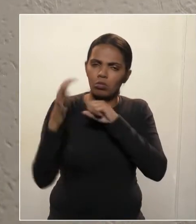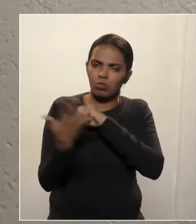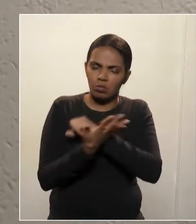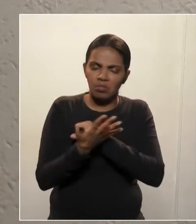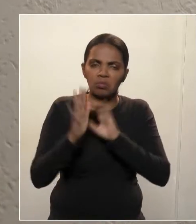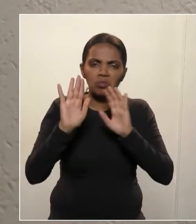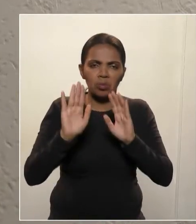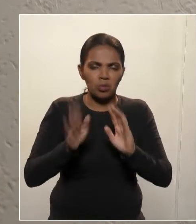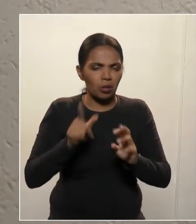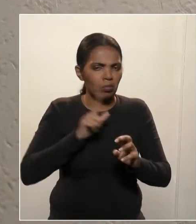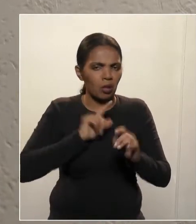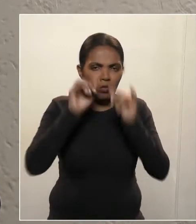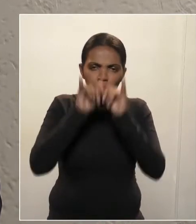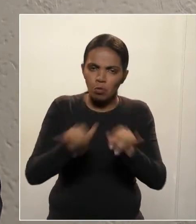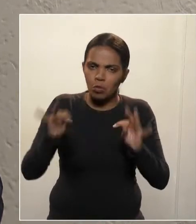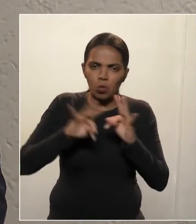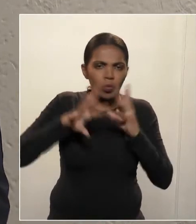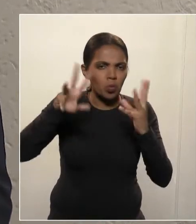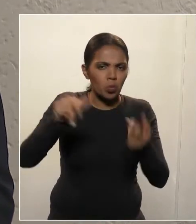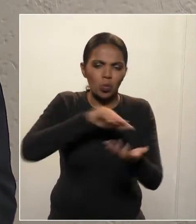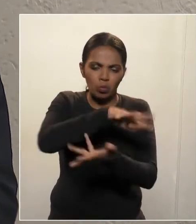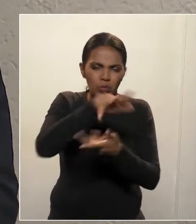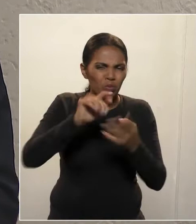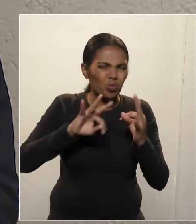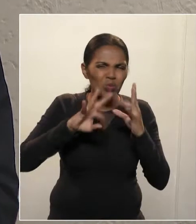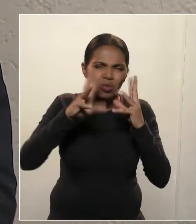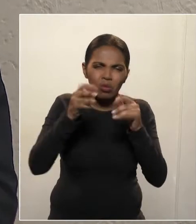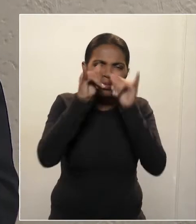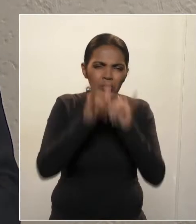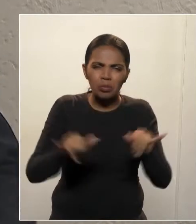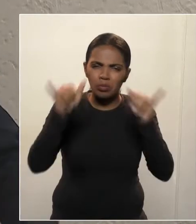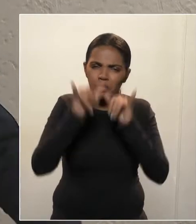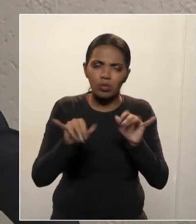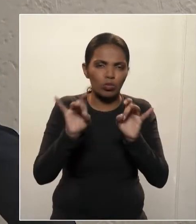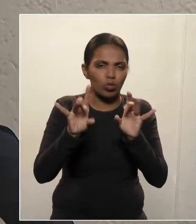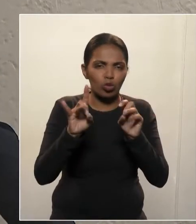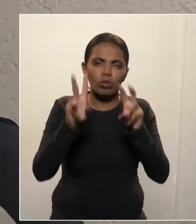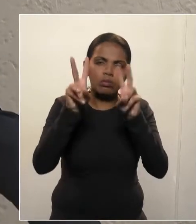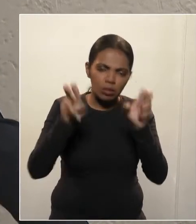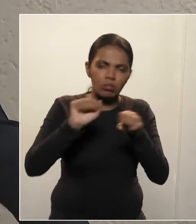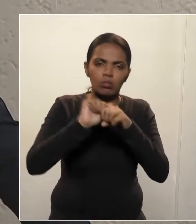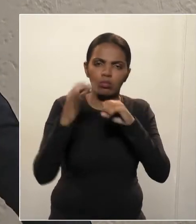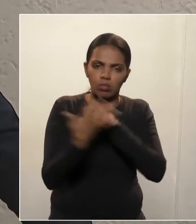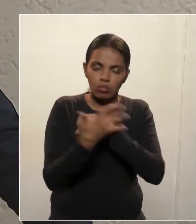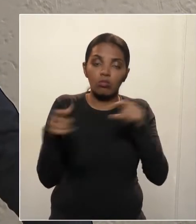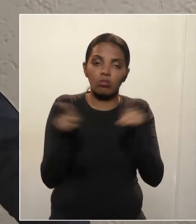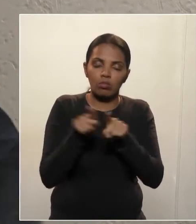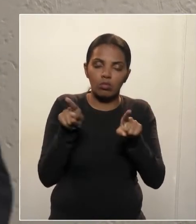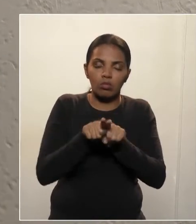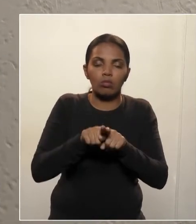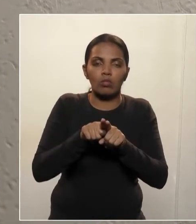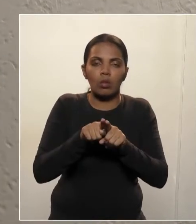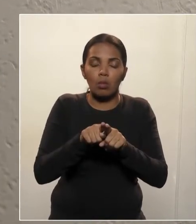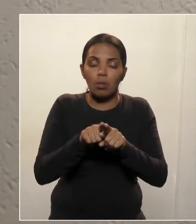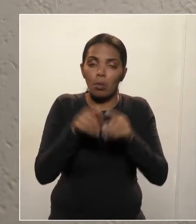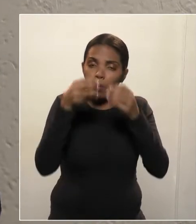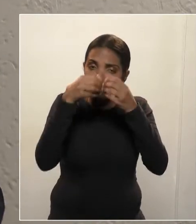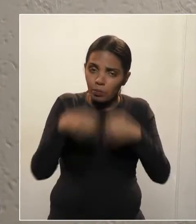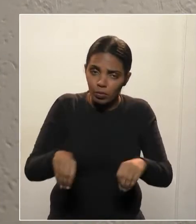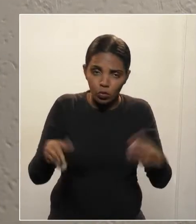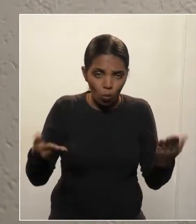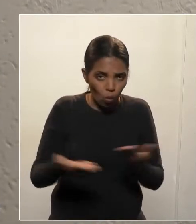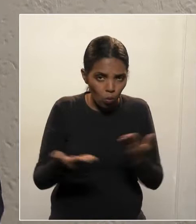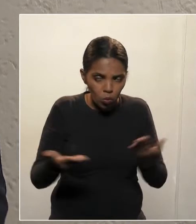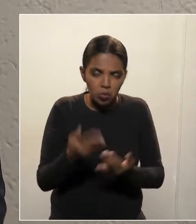os noticiários e a internet do mundo inteiro a toda hora. Os prejuízos presentes e futuros, doutor Batista, são